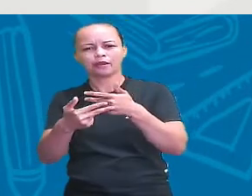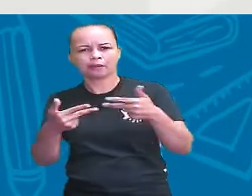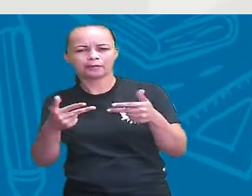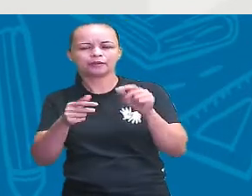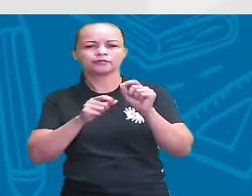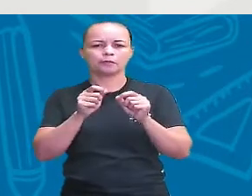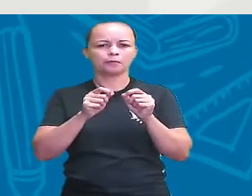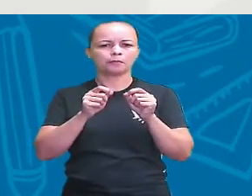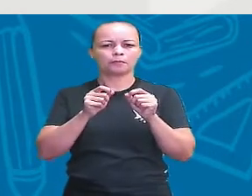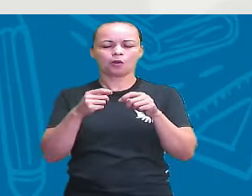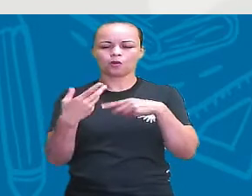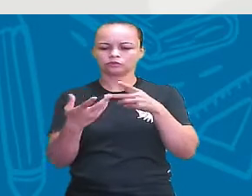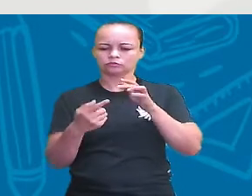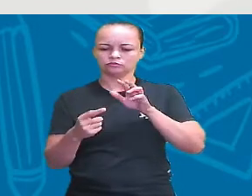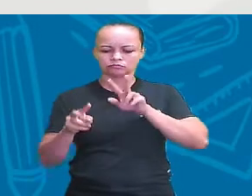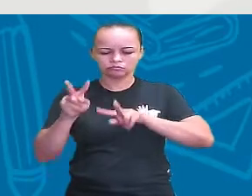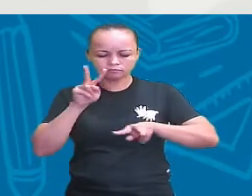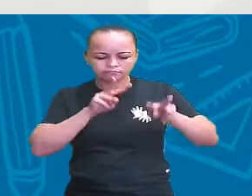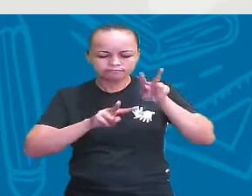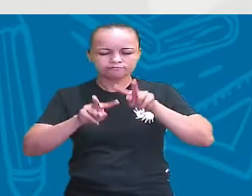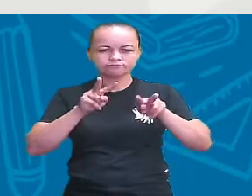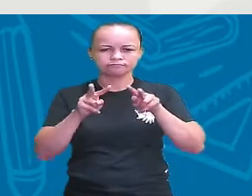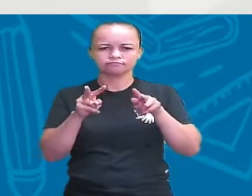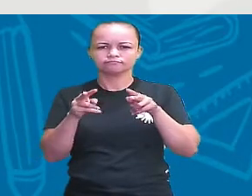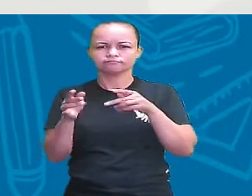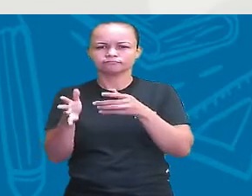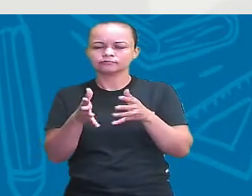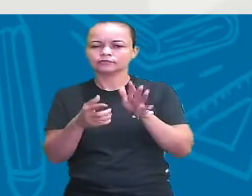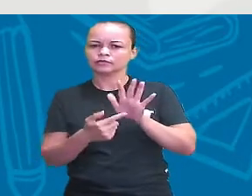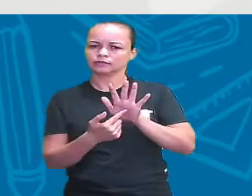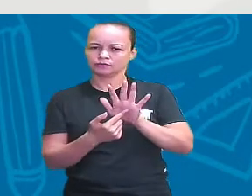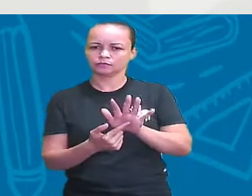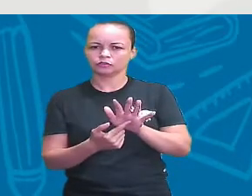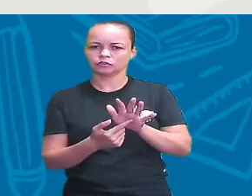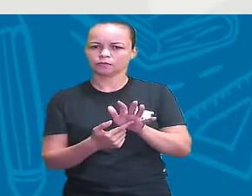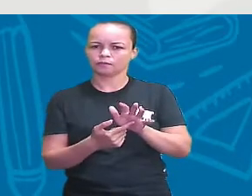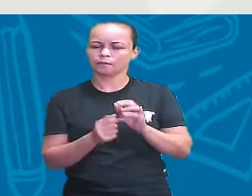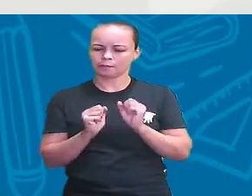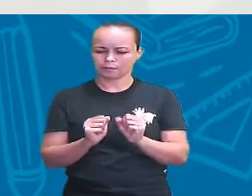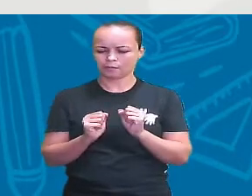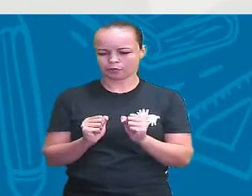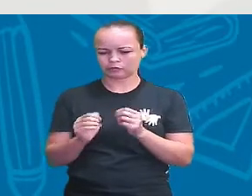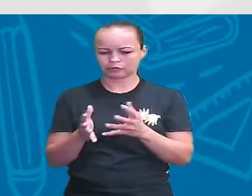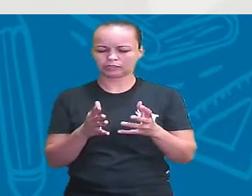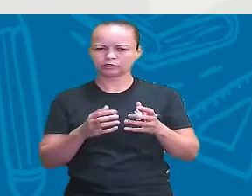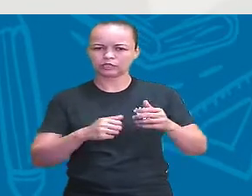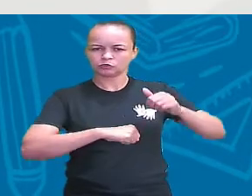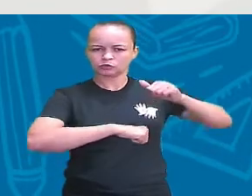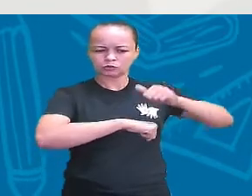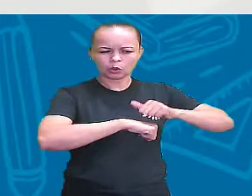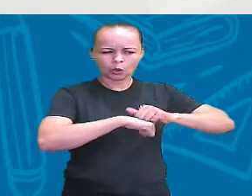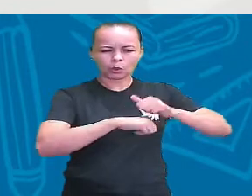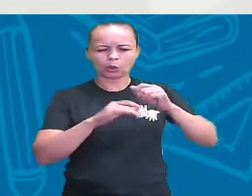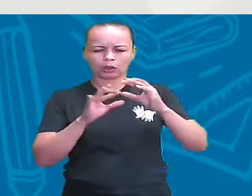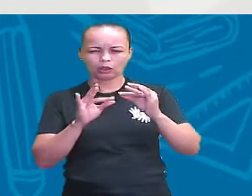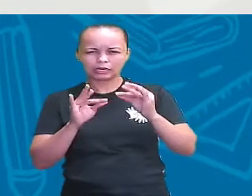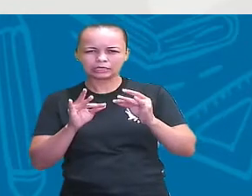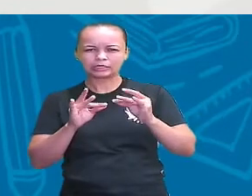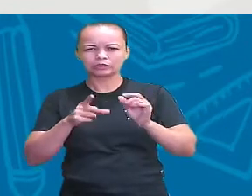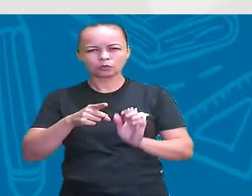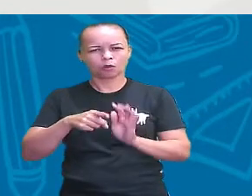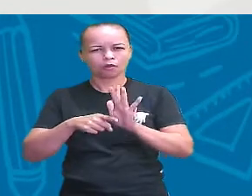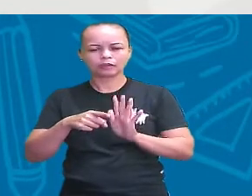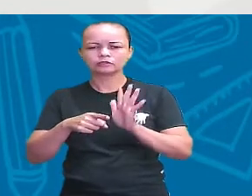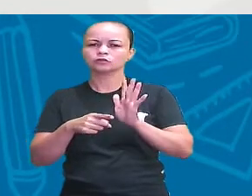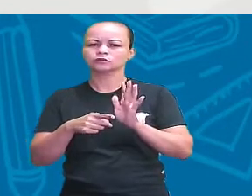de forma visível, tangível, que a gente possa dizer está no estado líquido, sólido ou gasoso, existe um outro fator que é